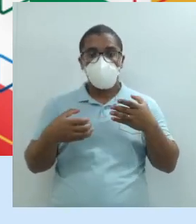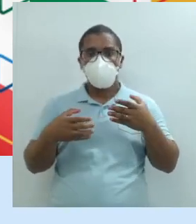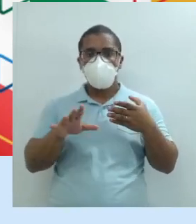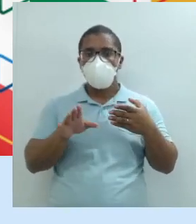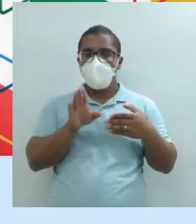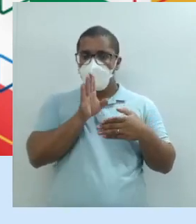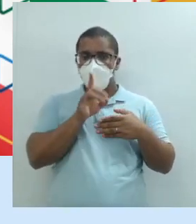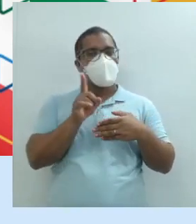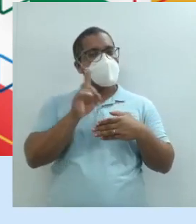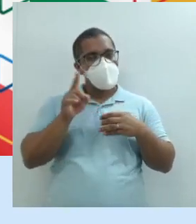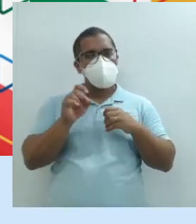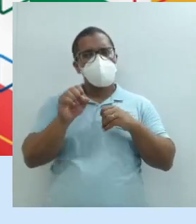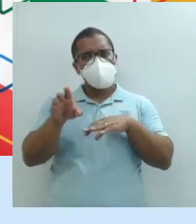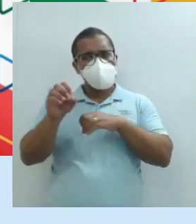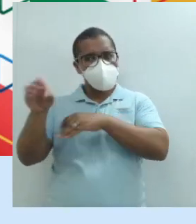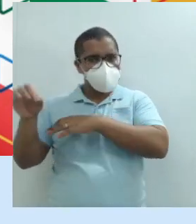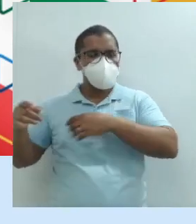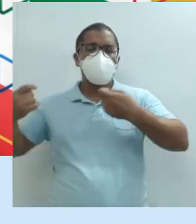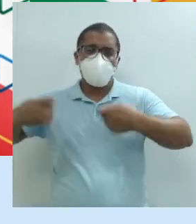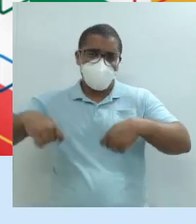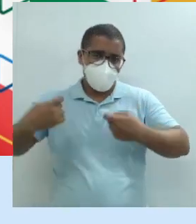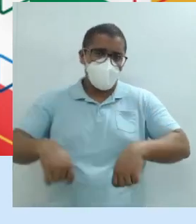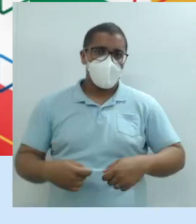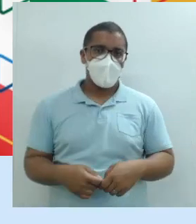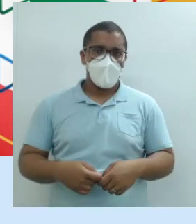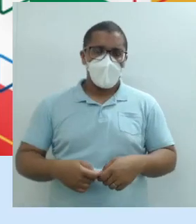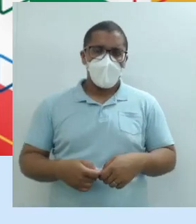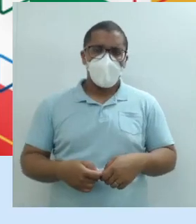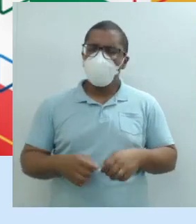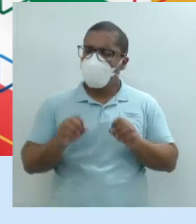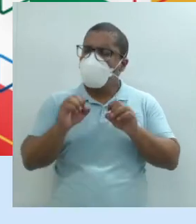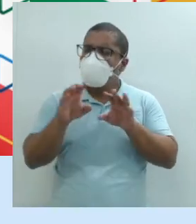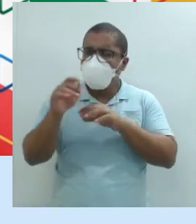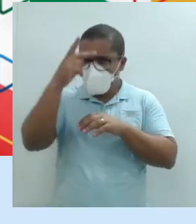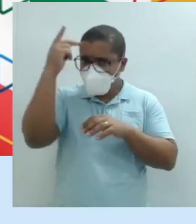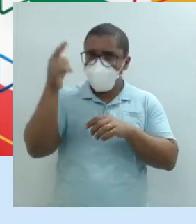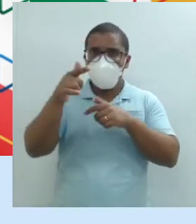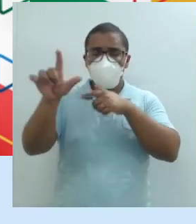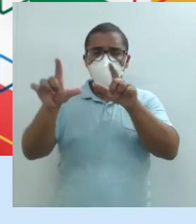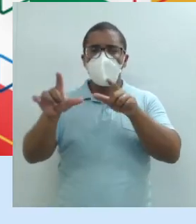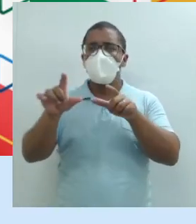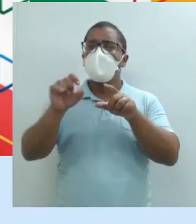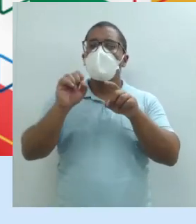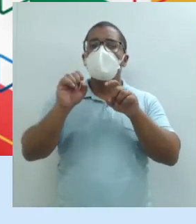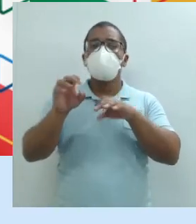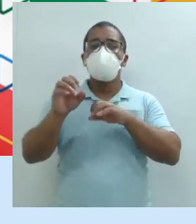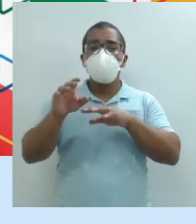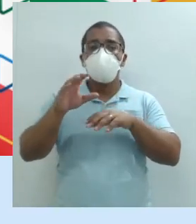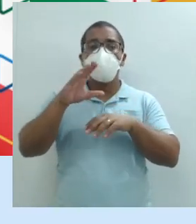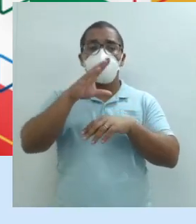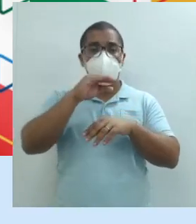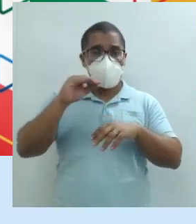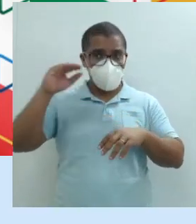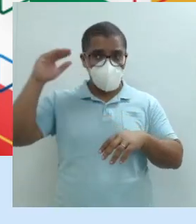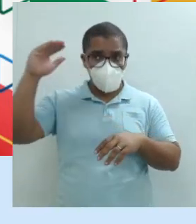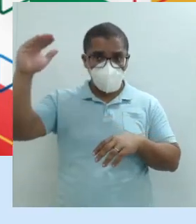a gente já vê, né, que o conceito de andragogia, né, que é o ensino de adultos, tem a ver, né,